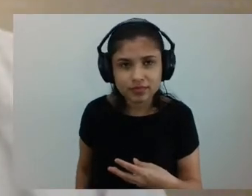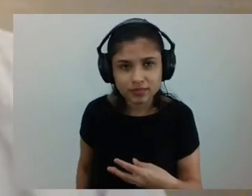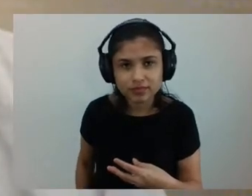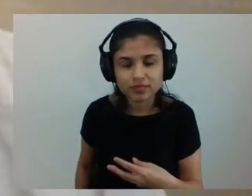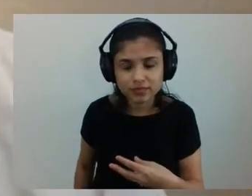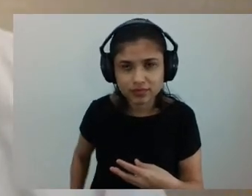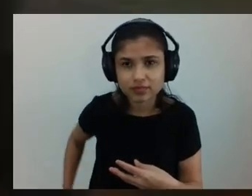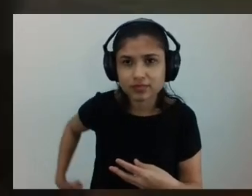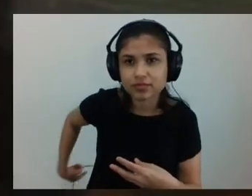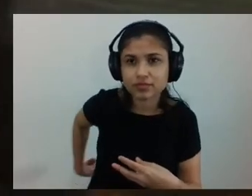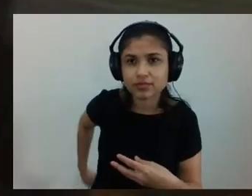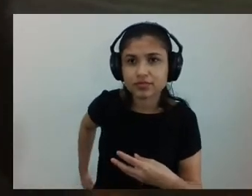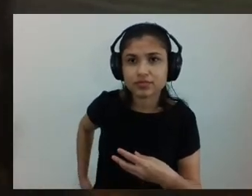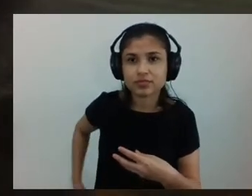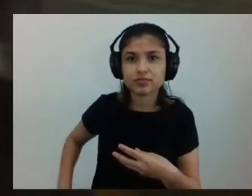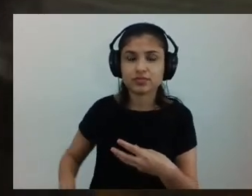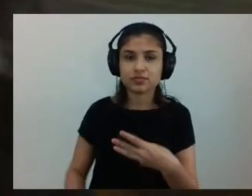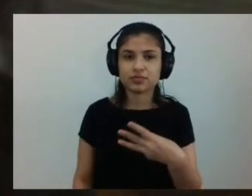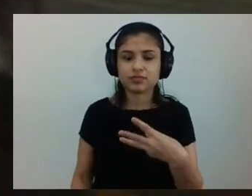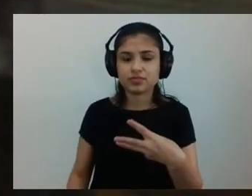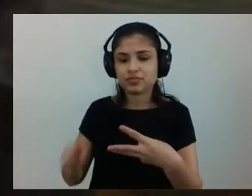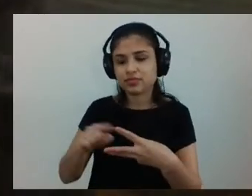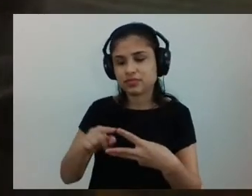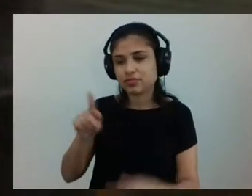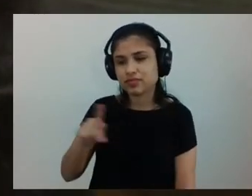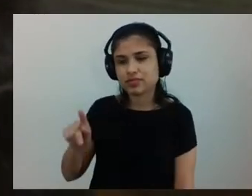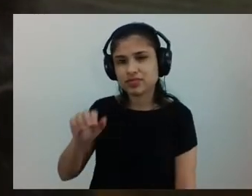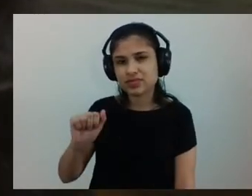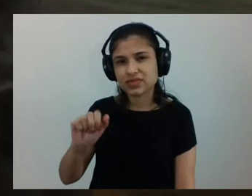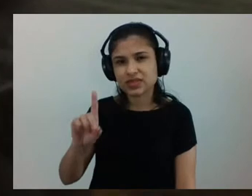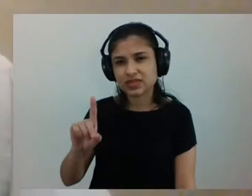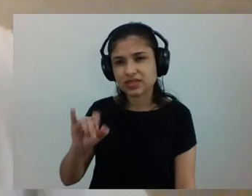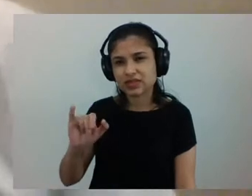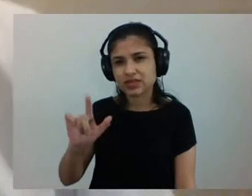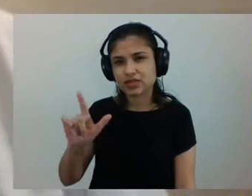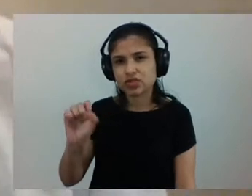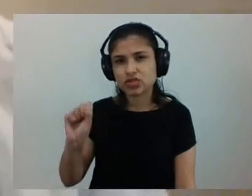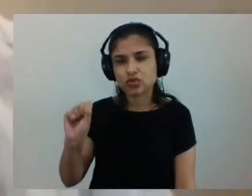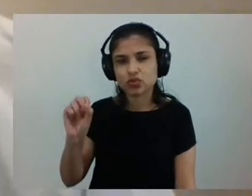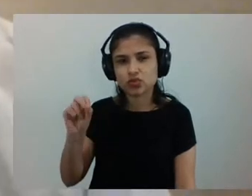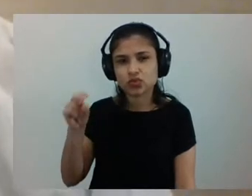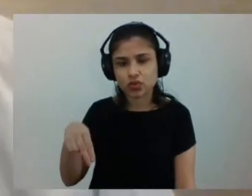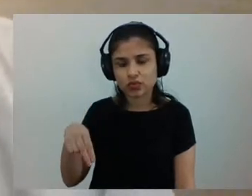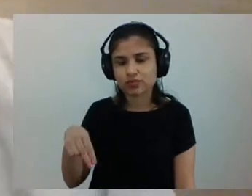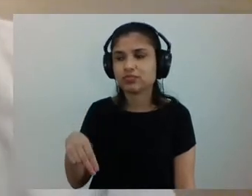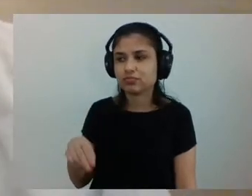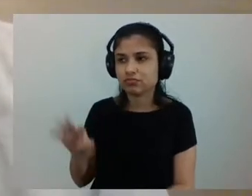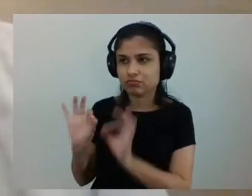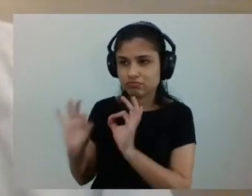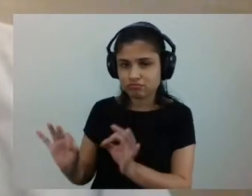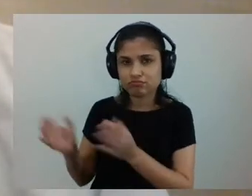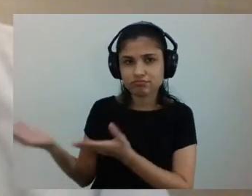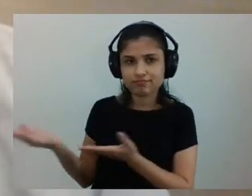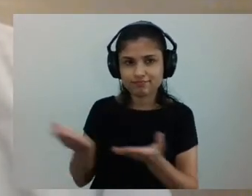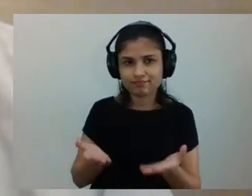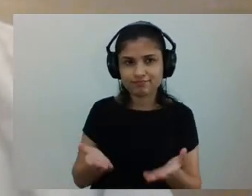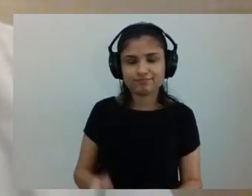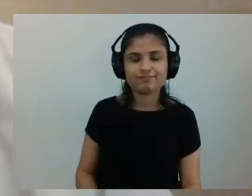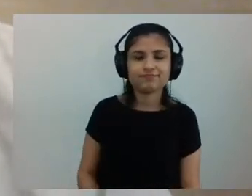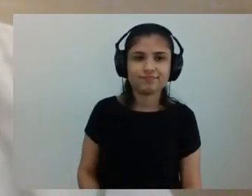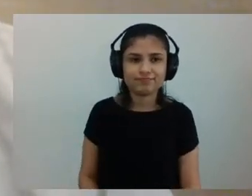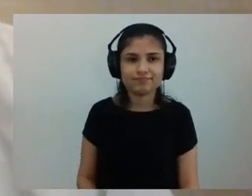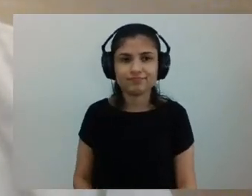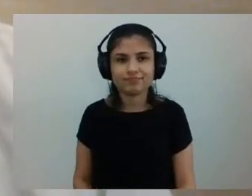Seria Adilson. Desculpa. Professor Adilson, sem dúvida, é isso. Obrigado pelo alerta do